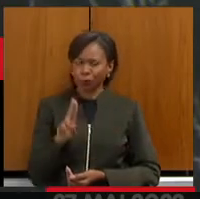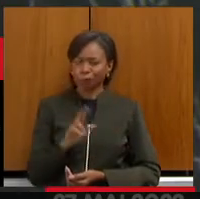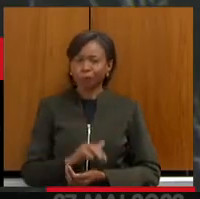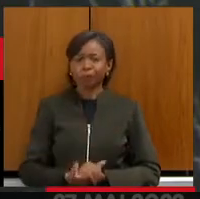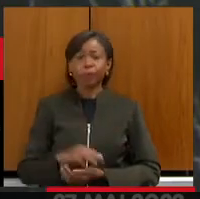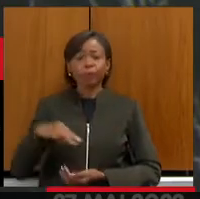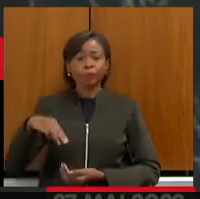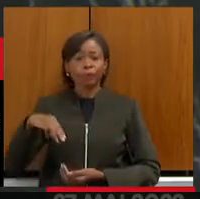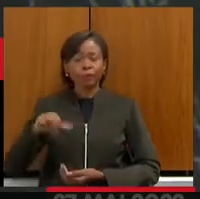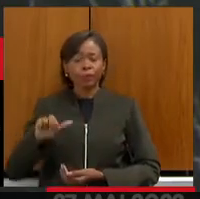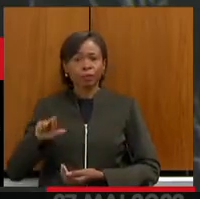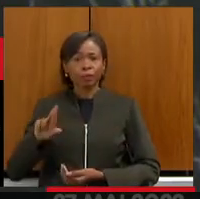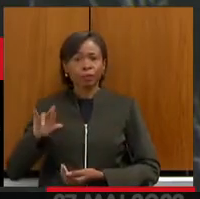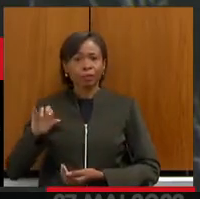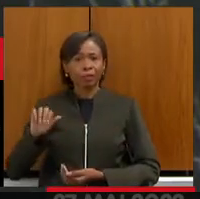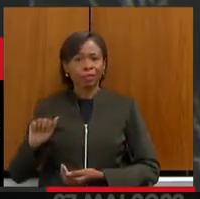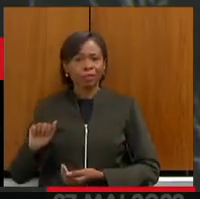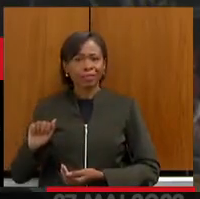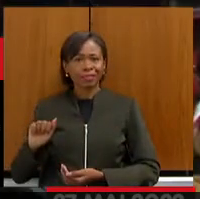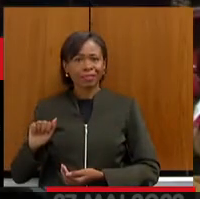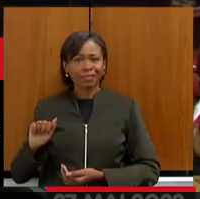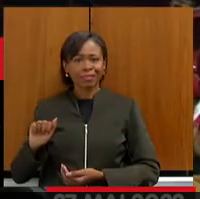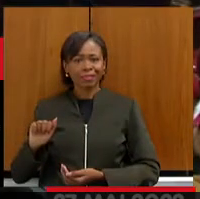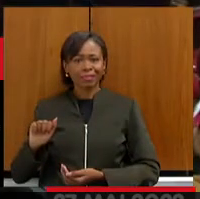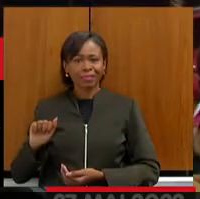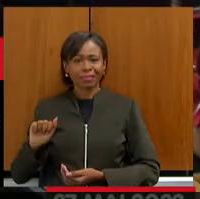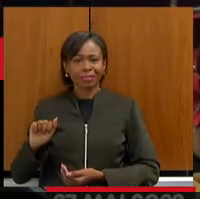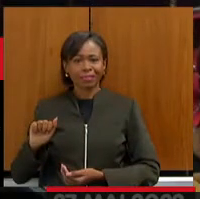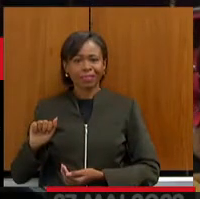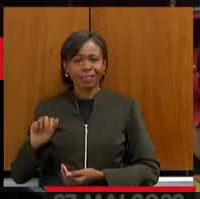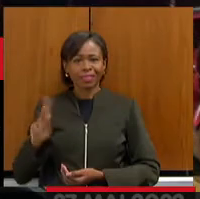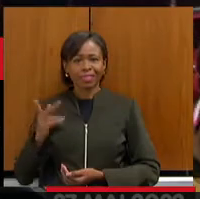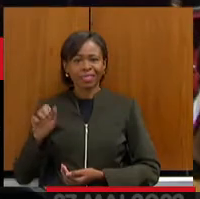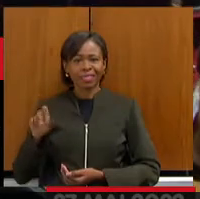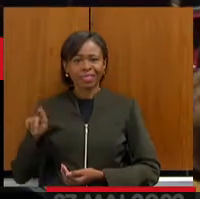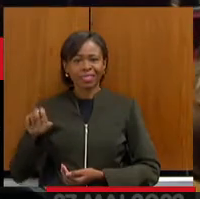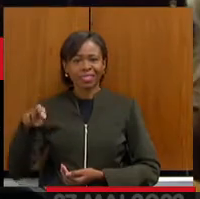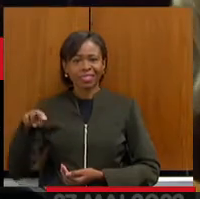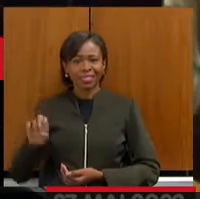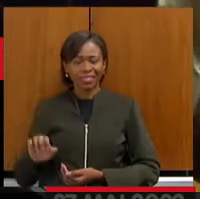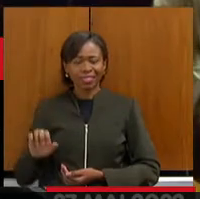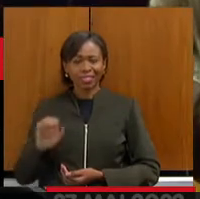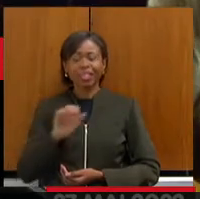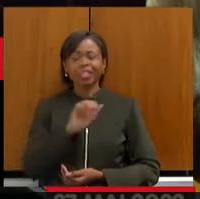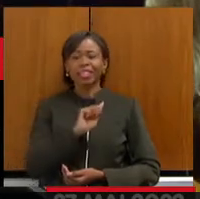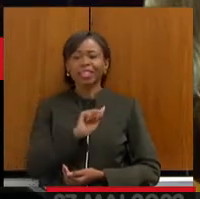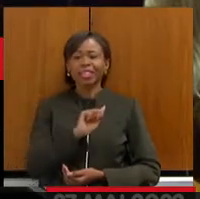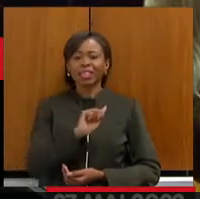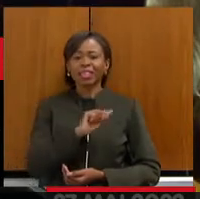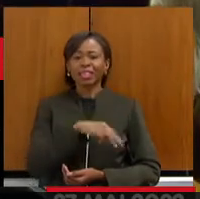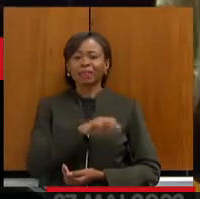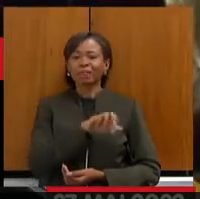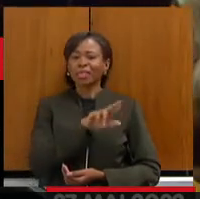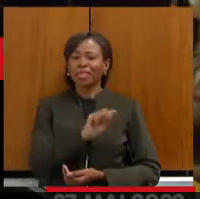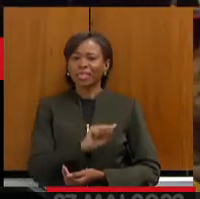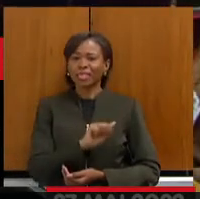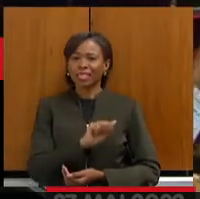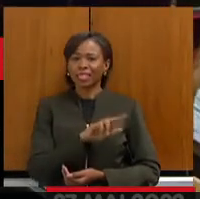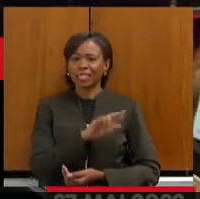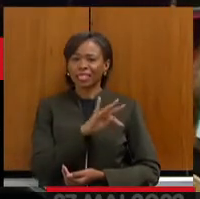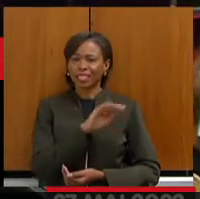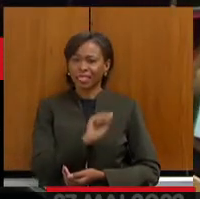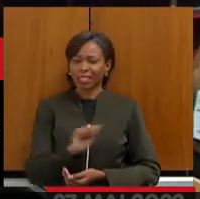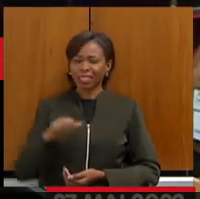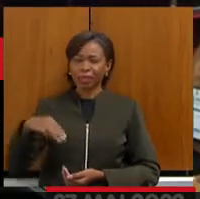Maria Cadê a Maria Helena dos Santos Maria Rita Murta